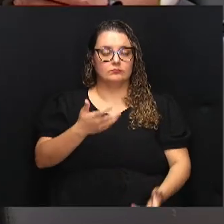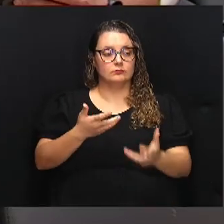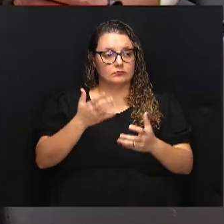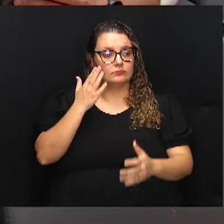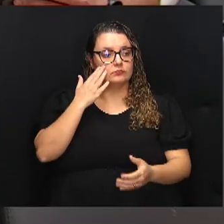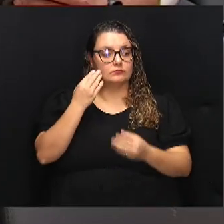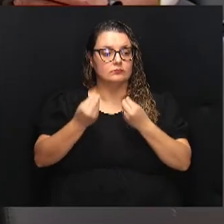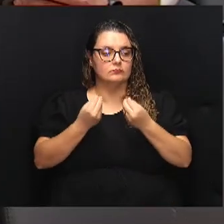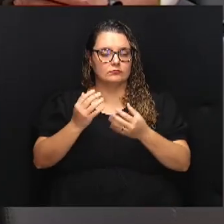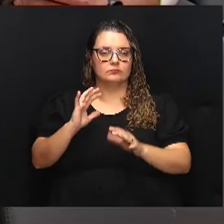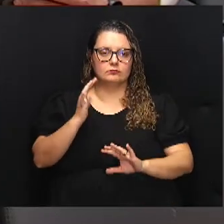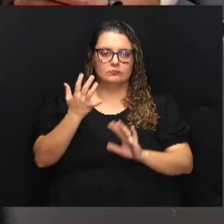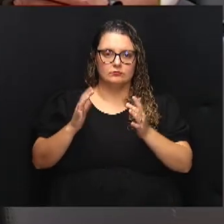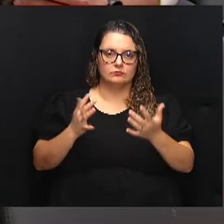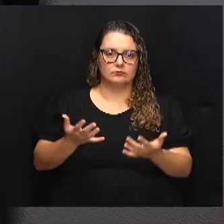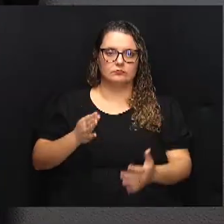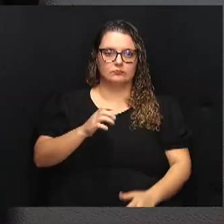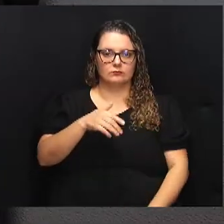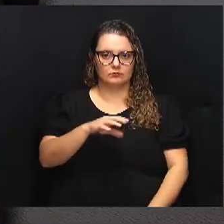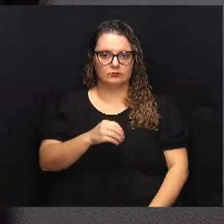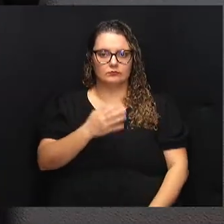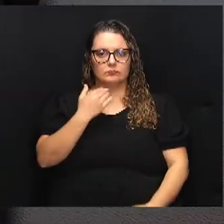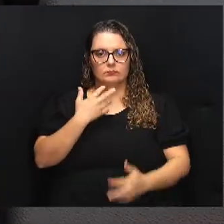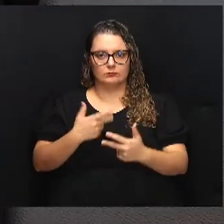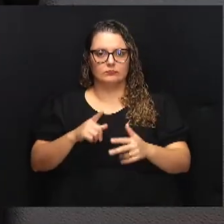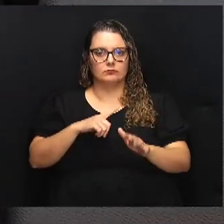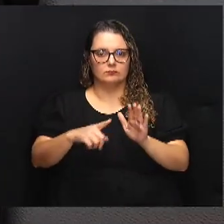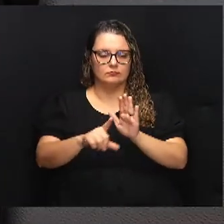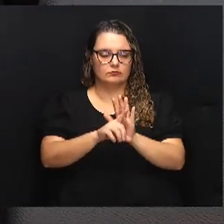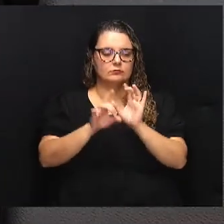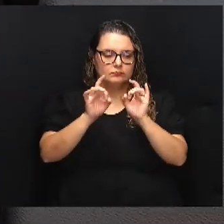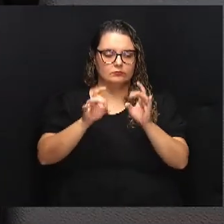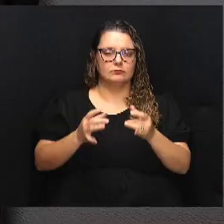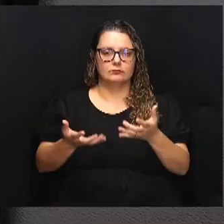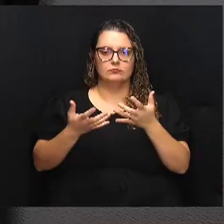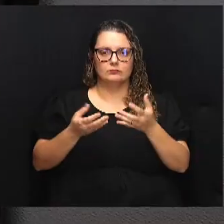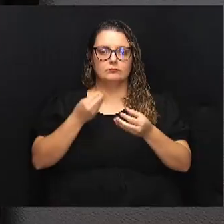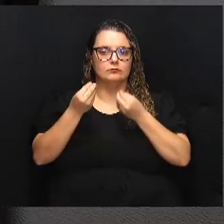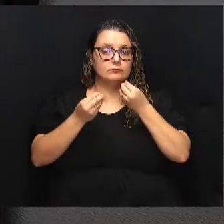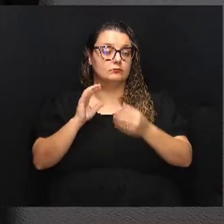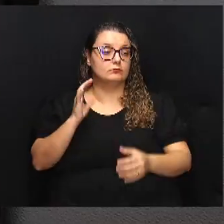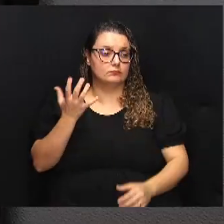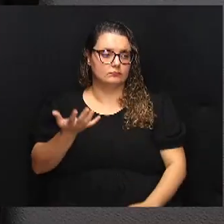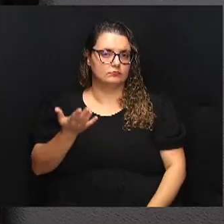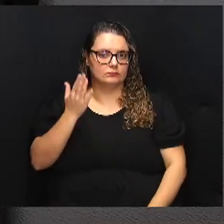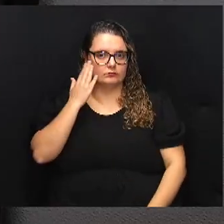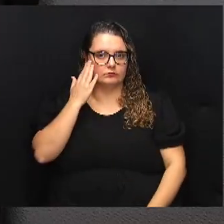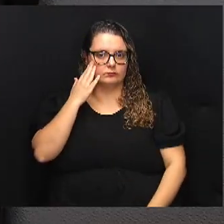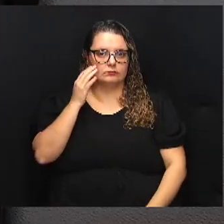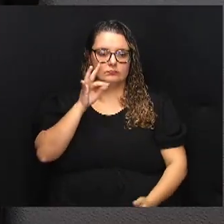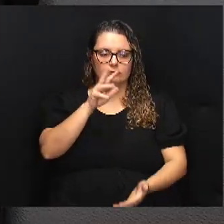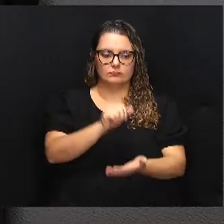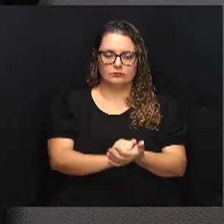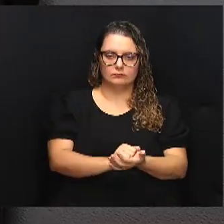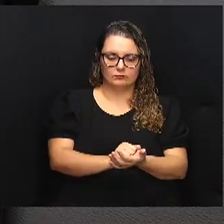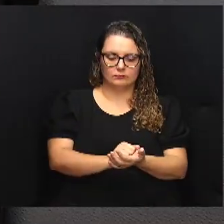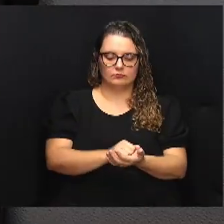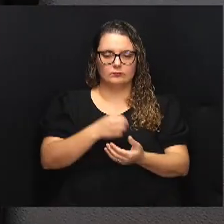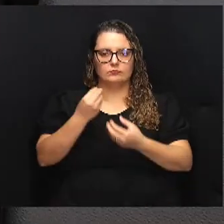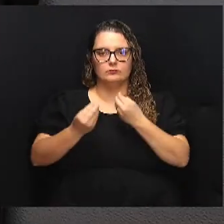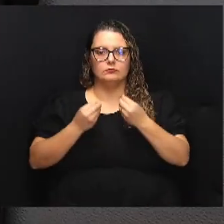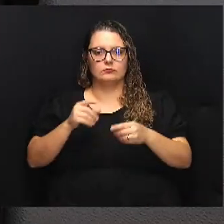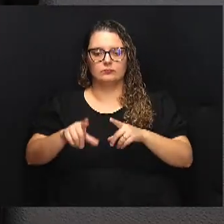como é que funciona o banco de ração. Tem uma lei específica, mas a gente queria saber como é que funciona o cadastro, como é que é